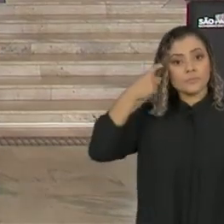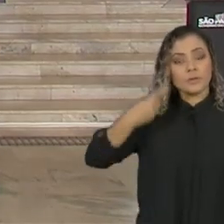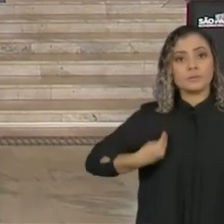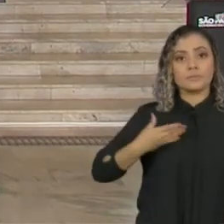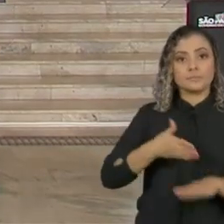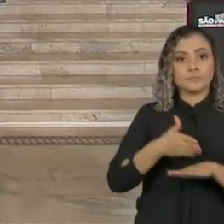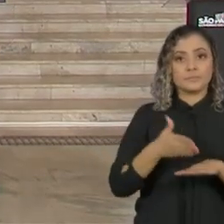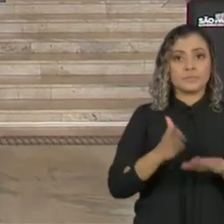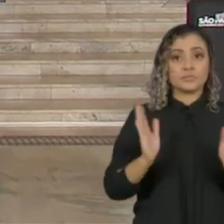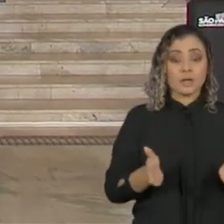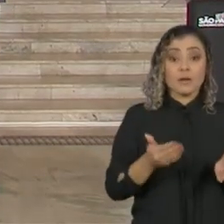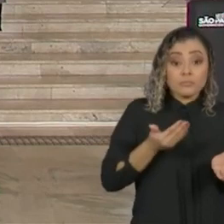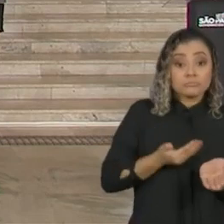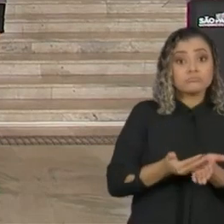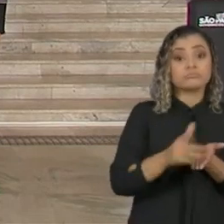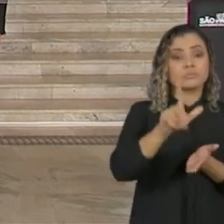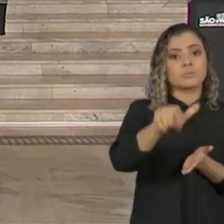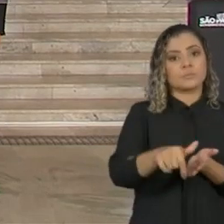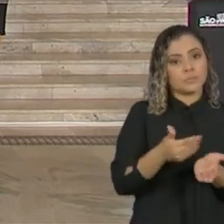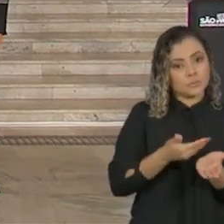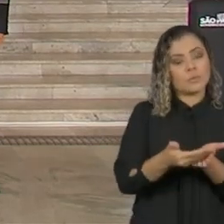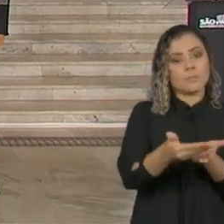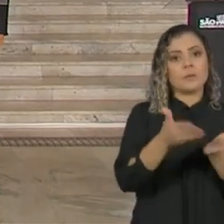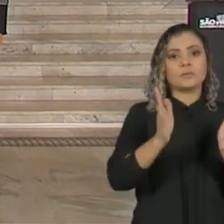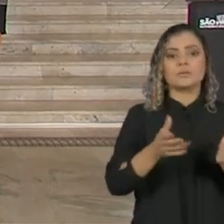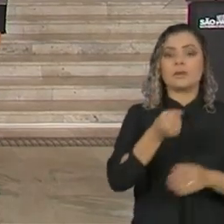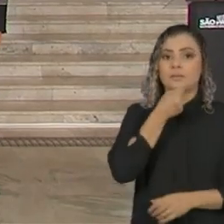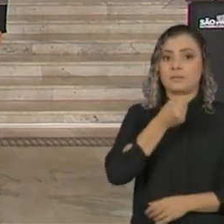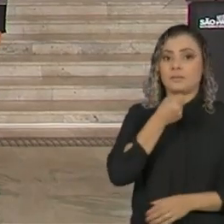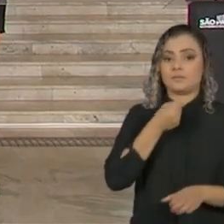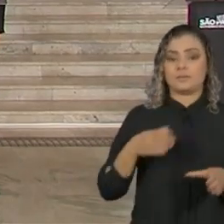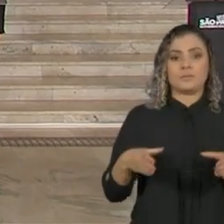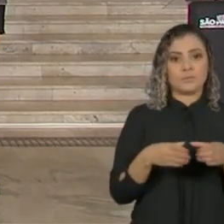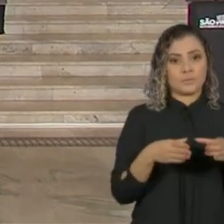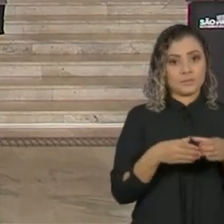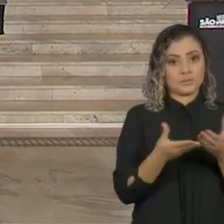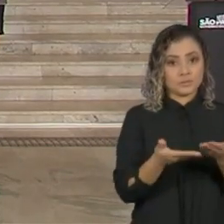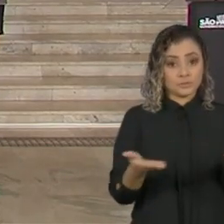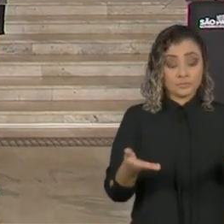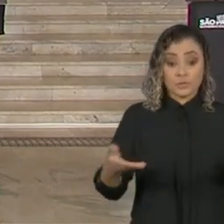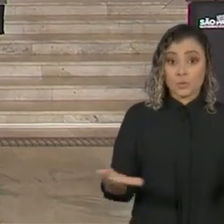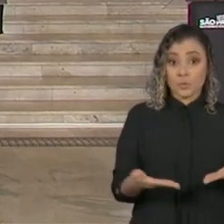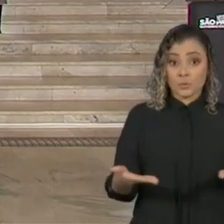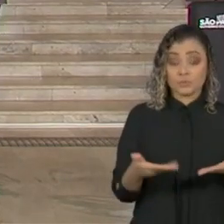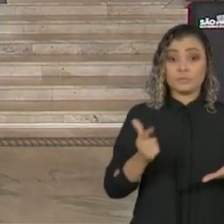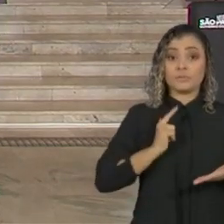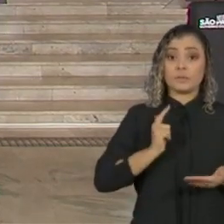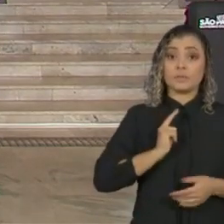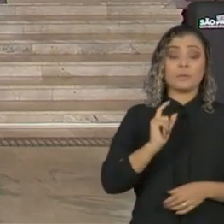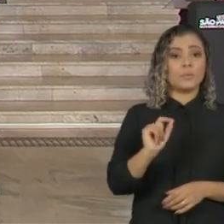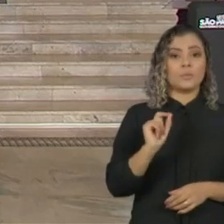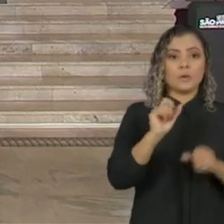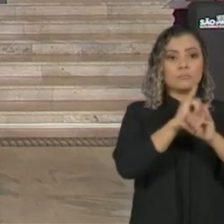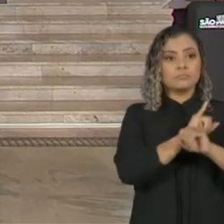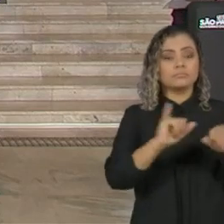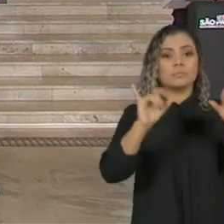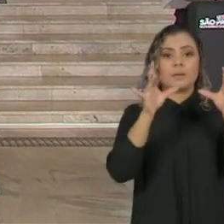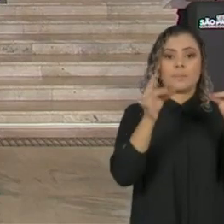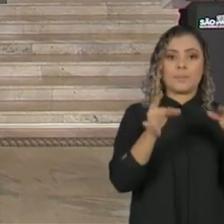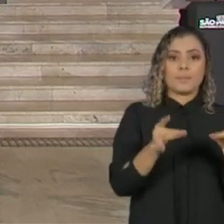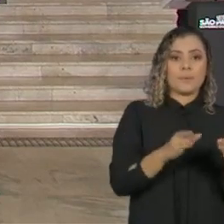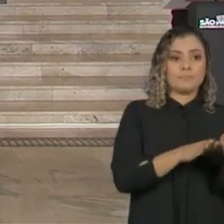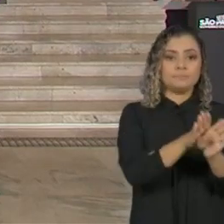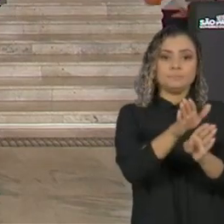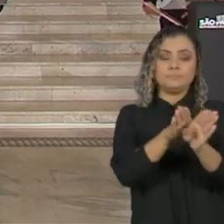aqui. Dentro de instantes deve começar a entrevista coletiva. Hoje deverão ser anunciadas